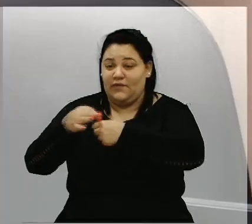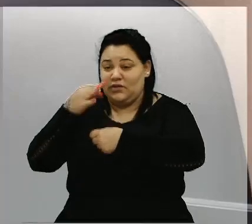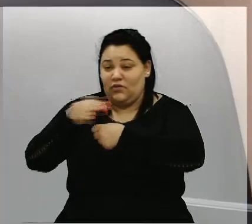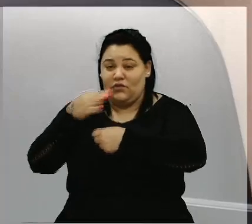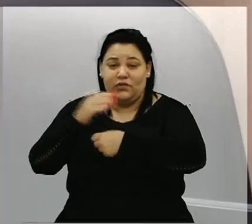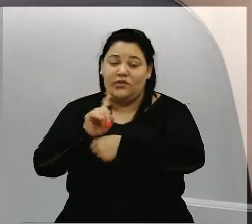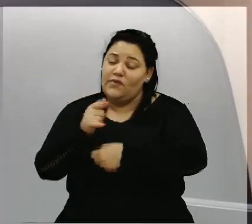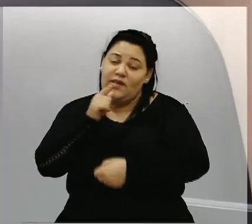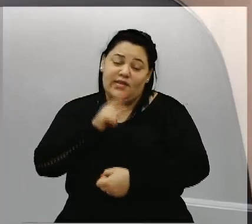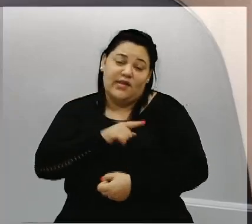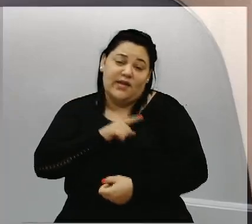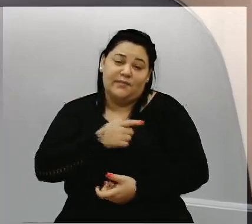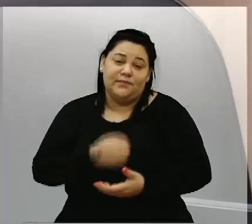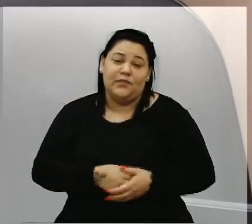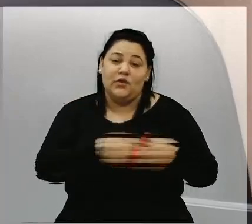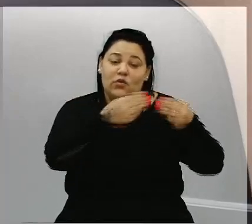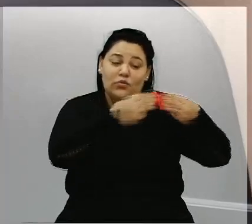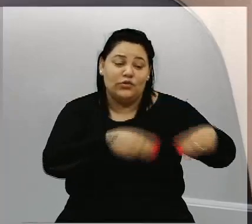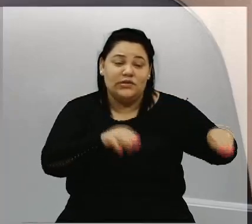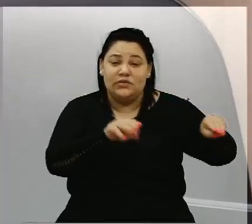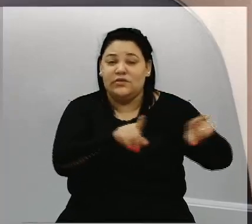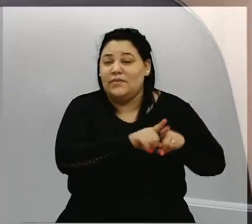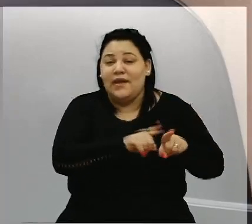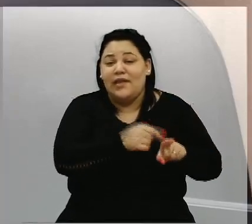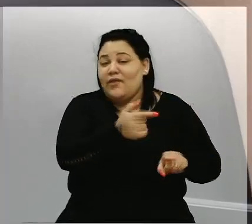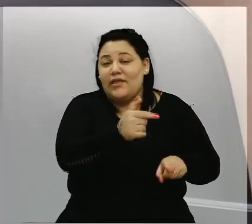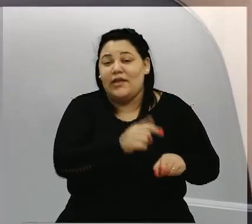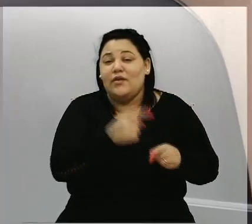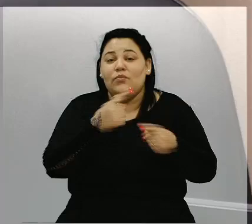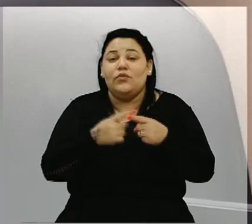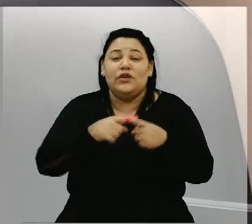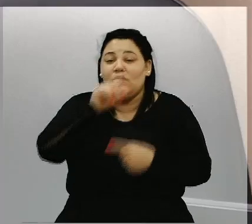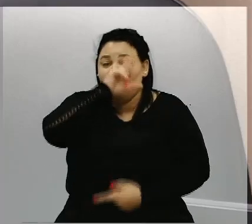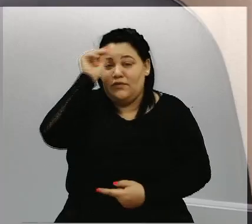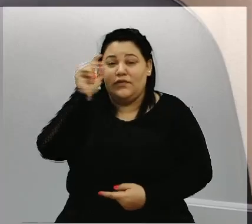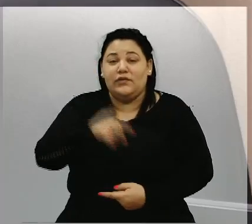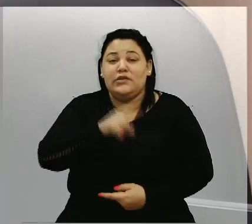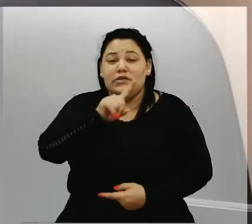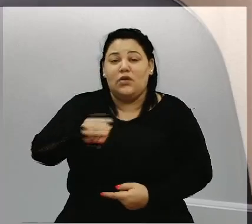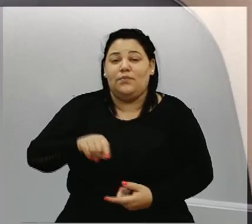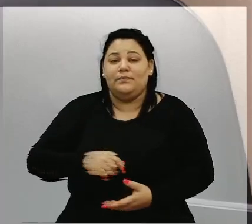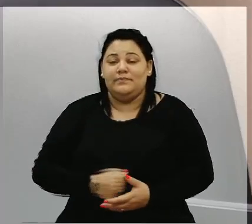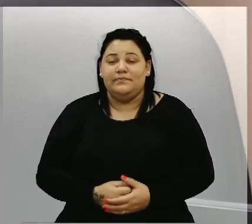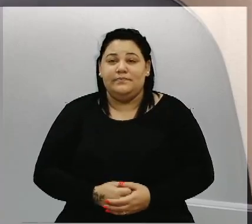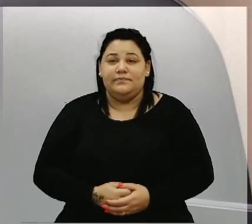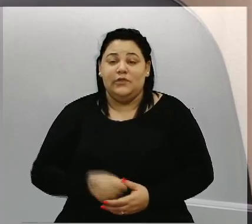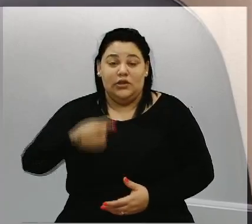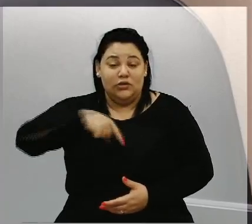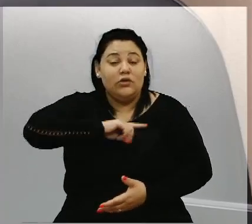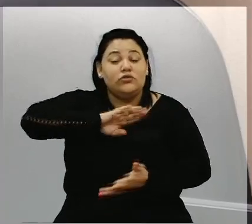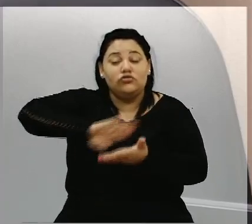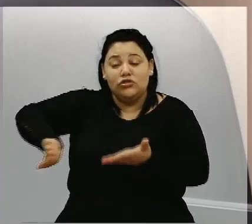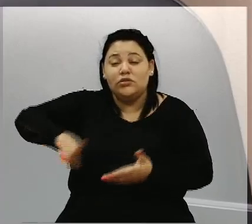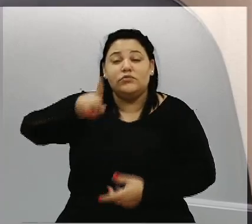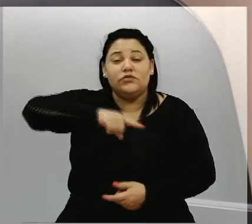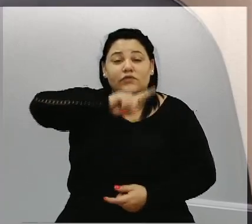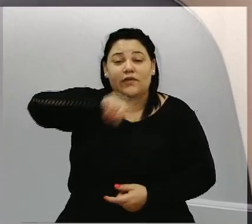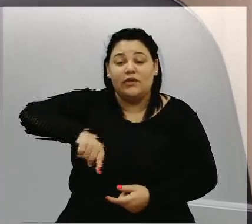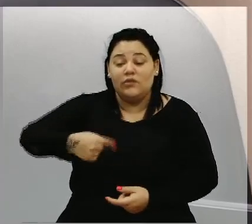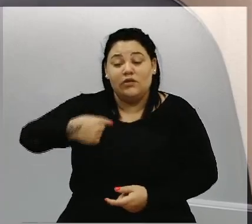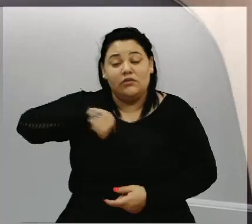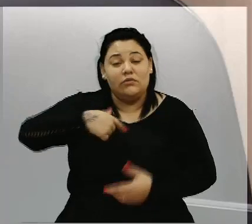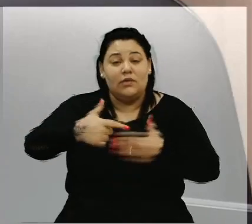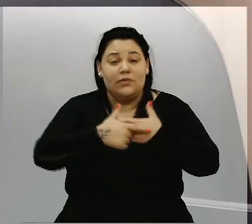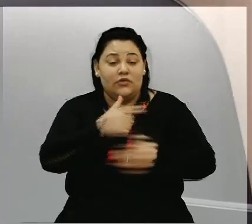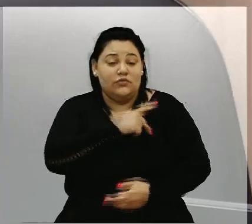Museu Maria Clarice Geriorni não existiria por causa que um prefeito vetou. E nós derrubamos o veto aqui. E eu, como presidente,